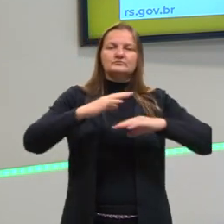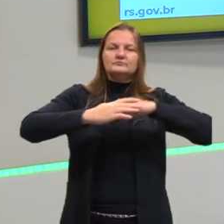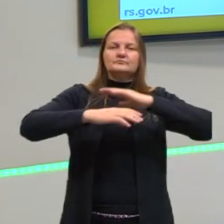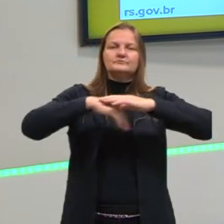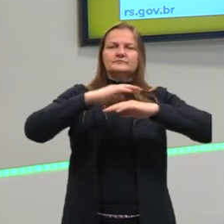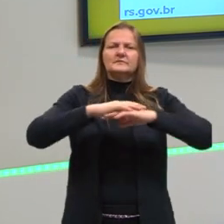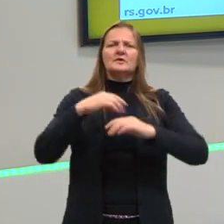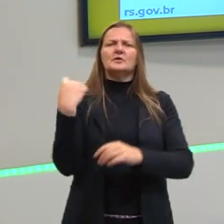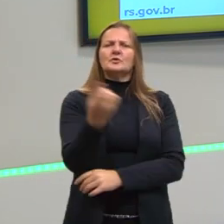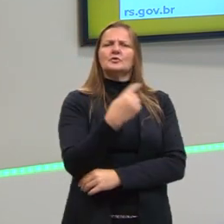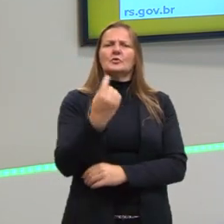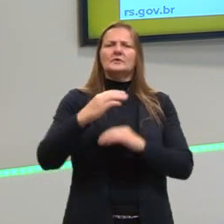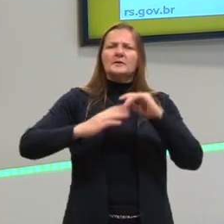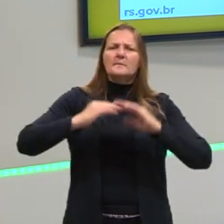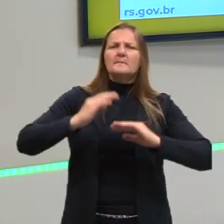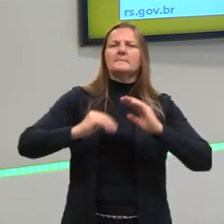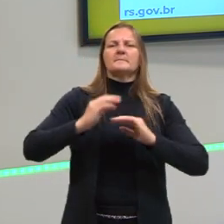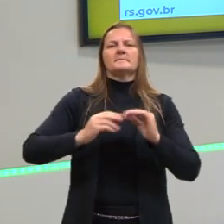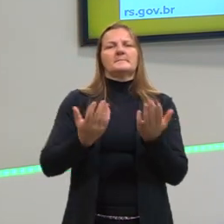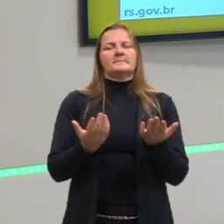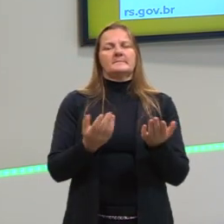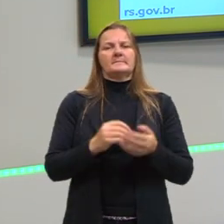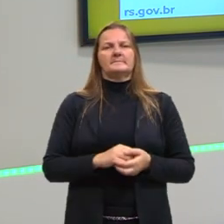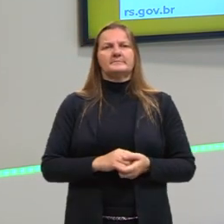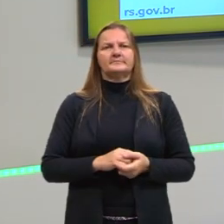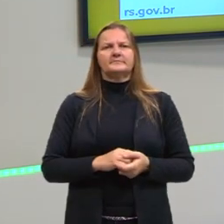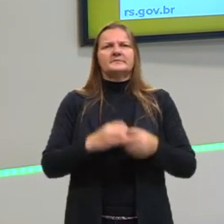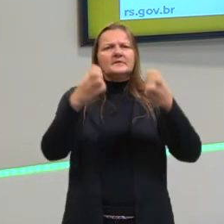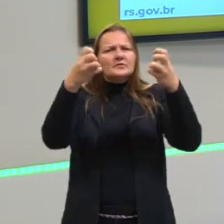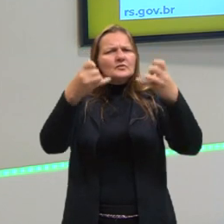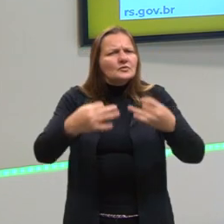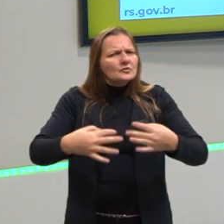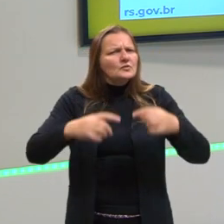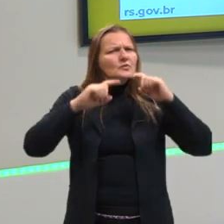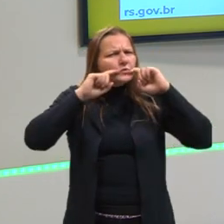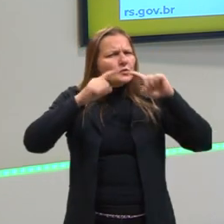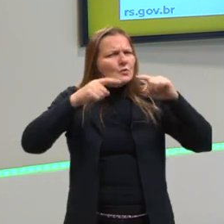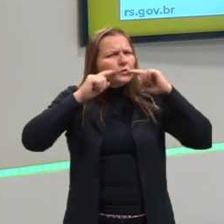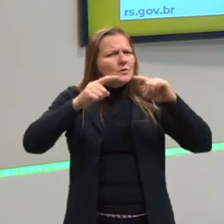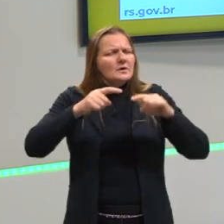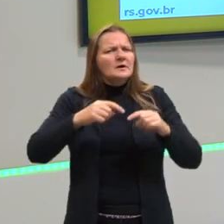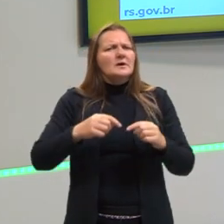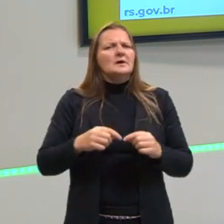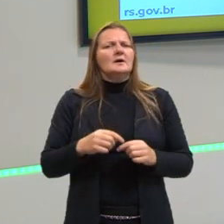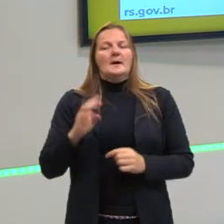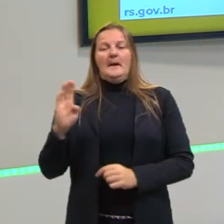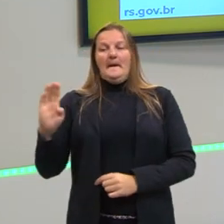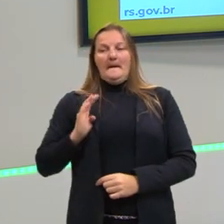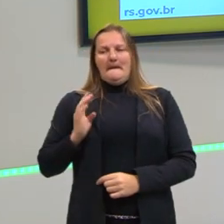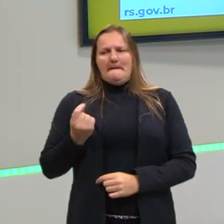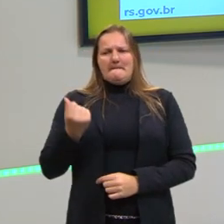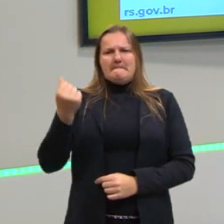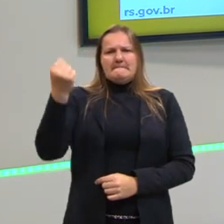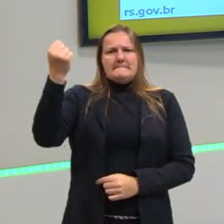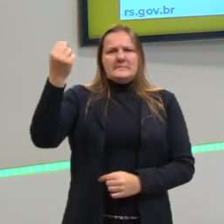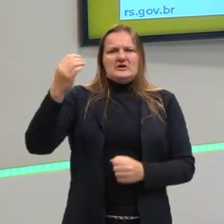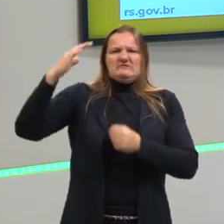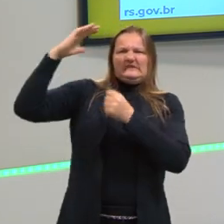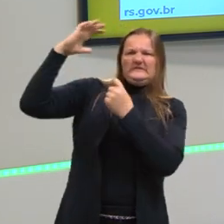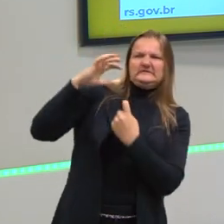construído através da nossa materialidade E aí ele vai Clara fazer uma crítica aqui a a moral burguesa acaba se